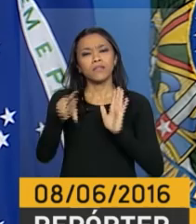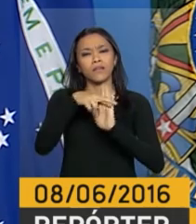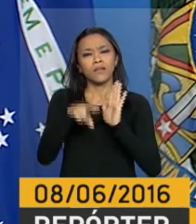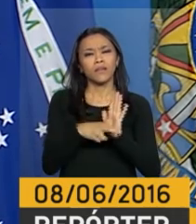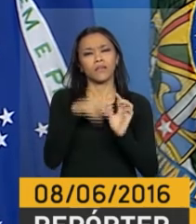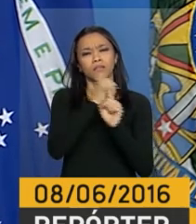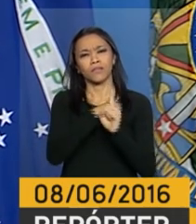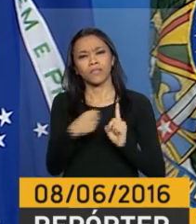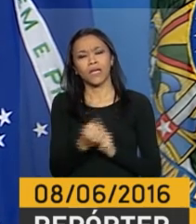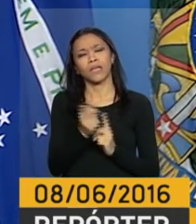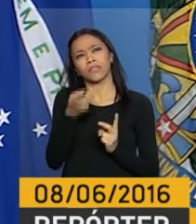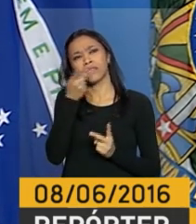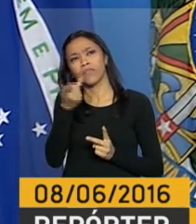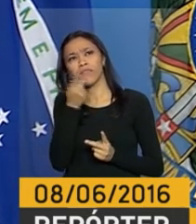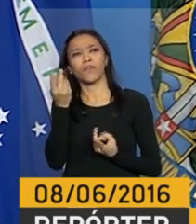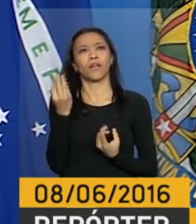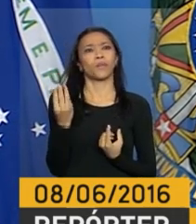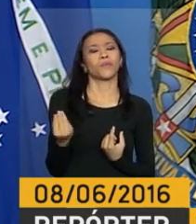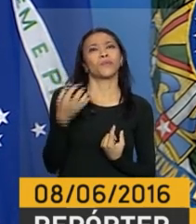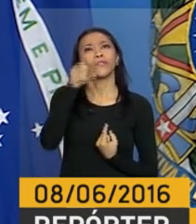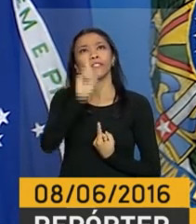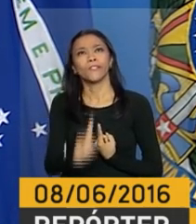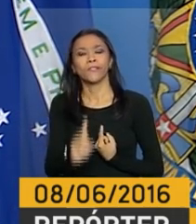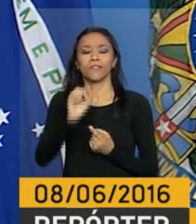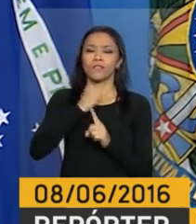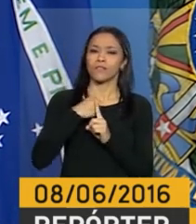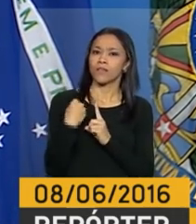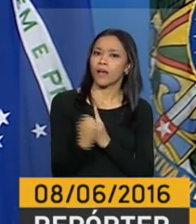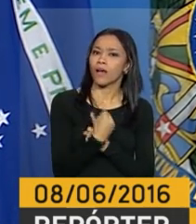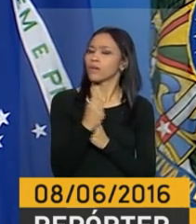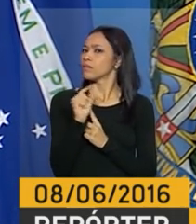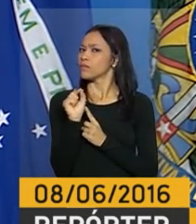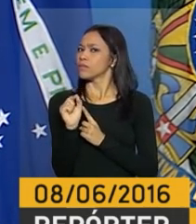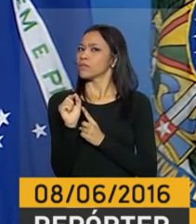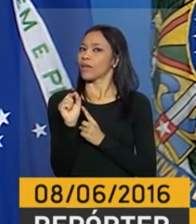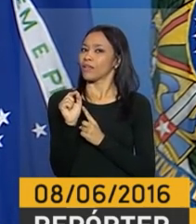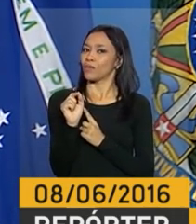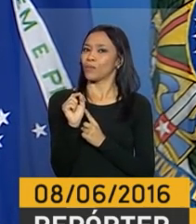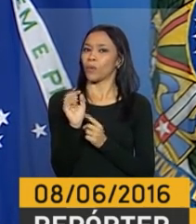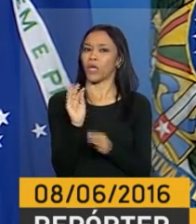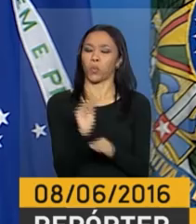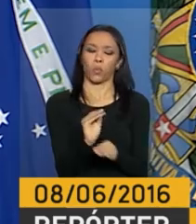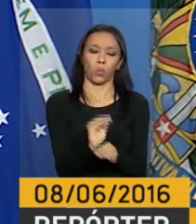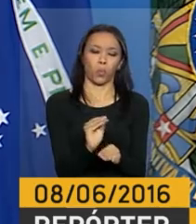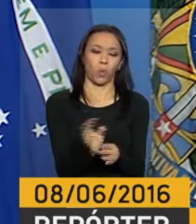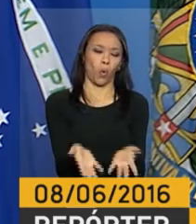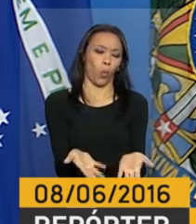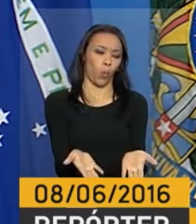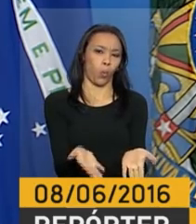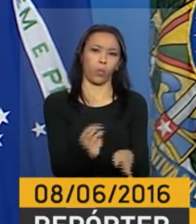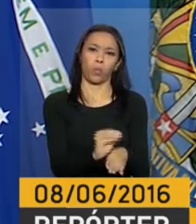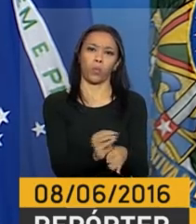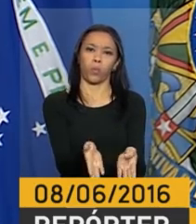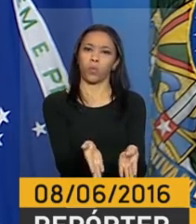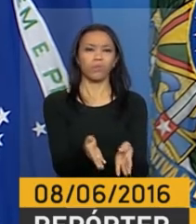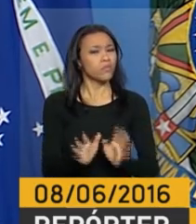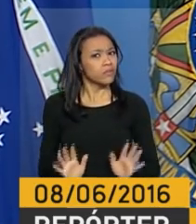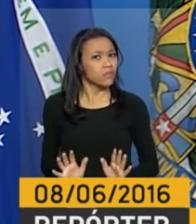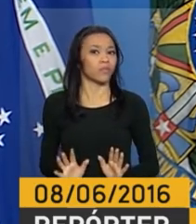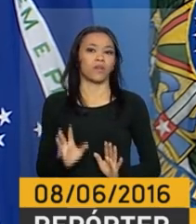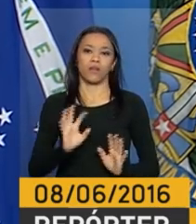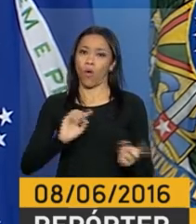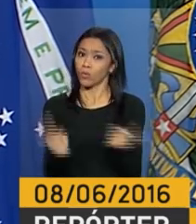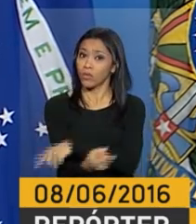em digamos direitos sociais no sentido assistencial eu prefiro falar nos direitos